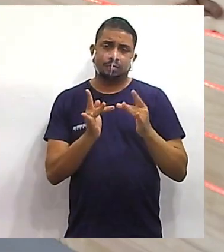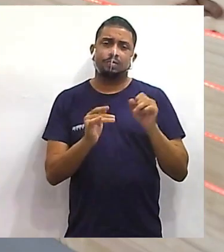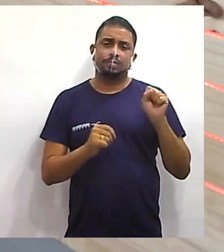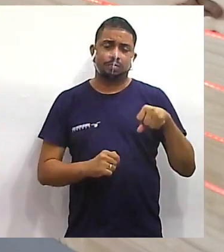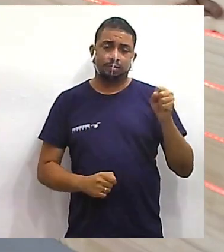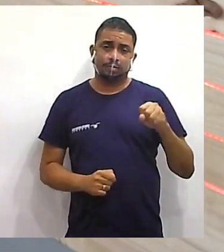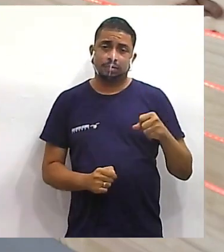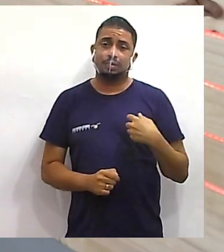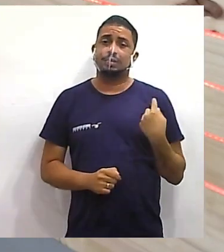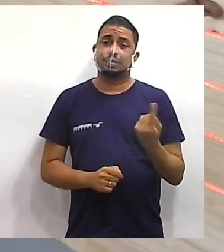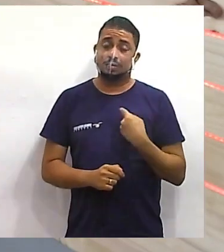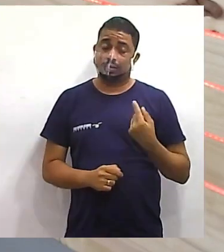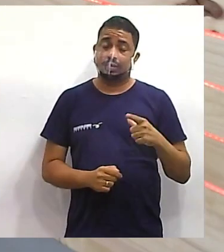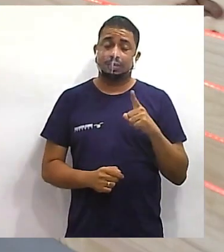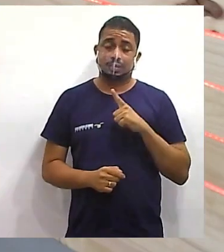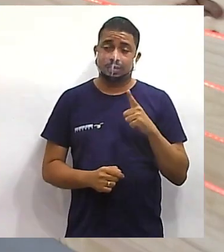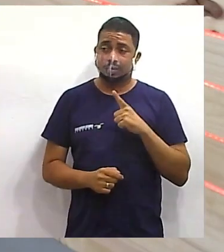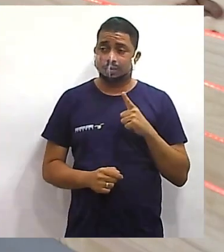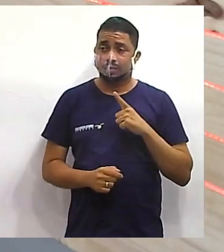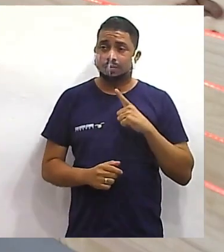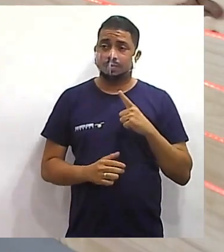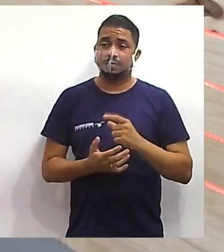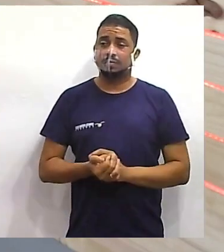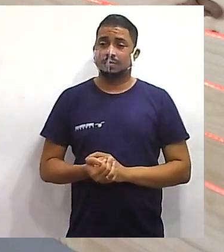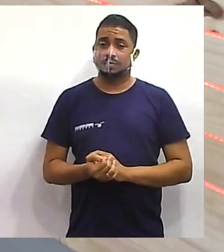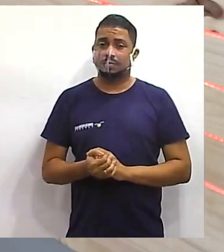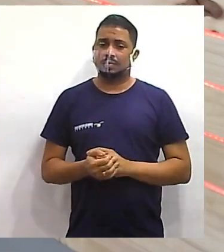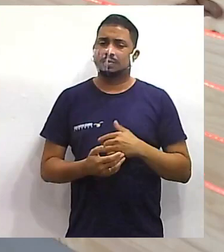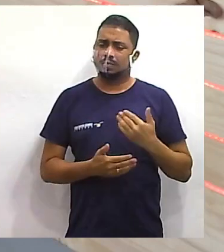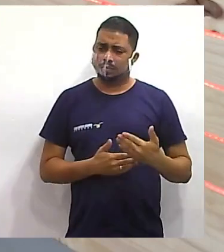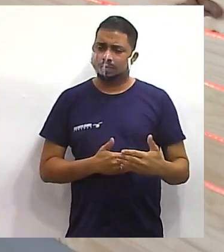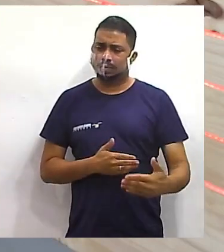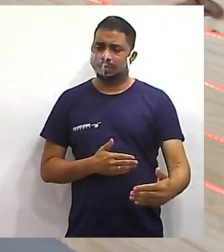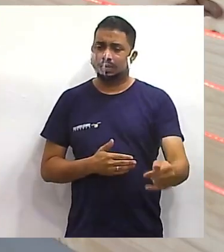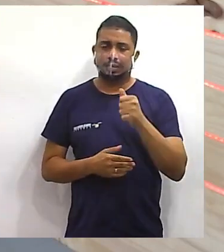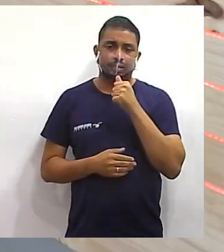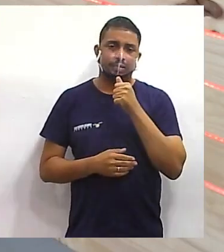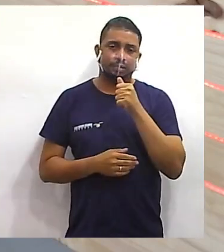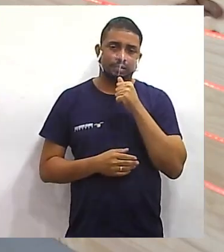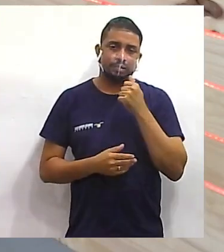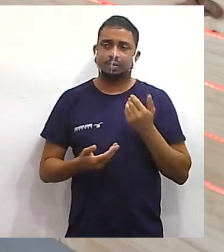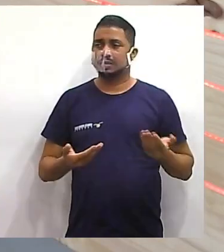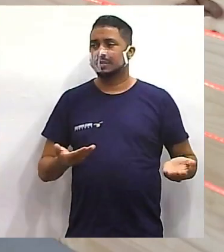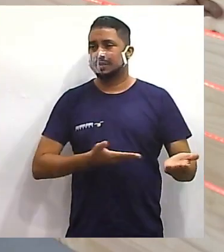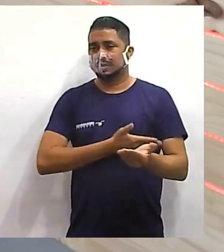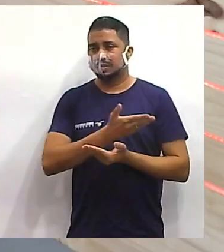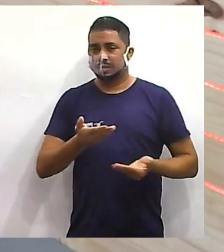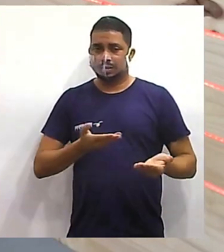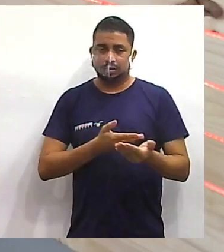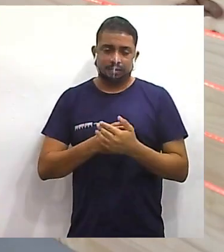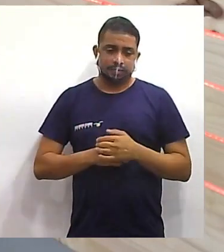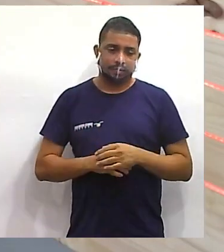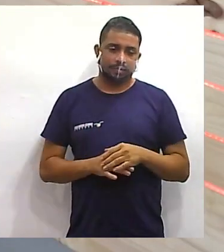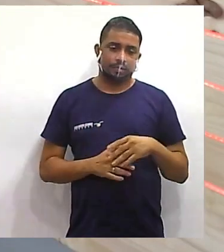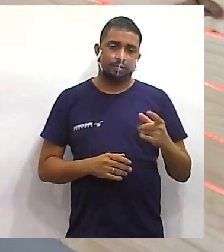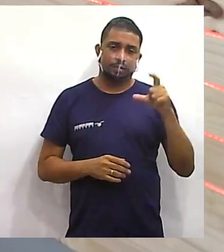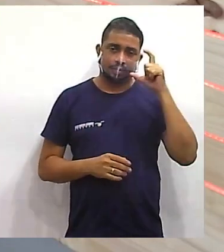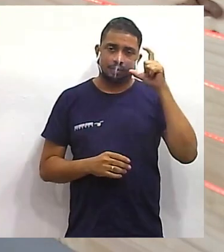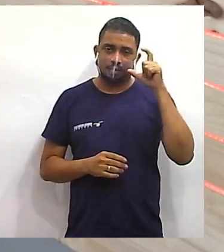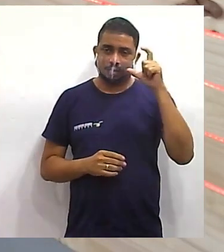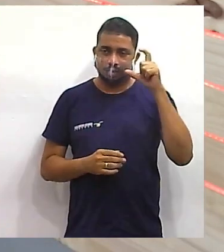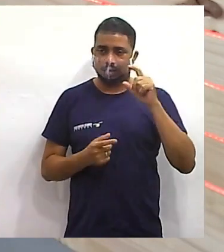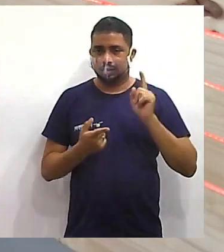tem ainda, né, muito a caminhar, em relação ao Grêmio Estudantil. Seria até interessante a